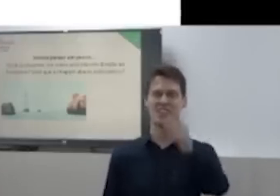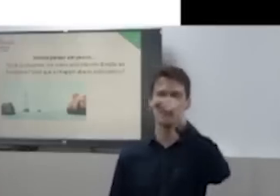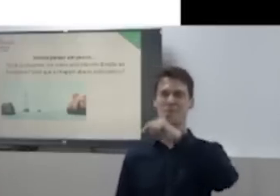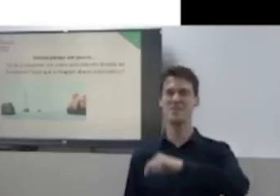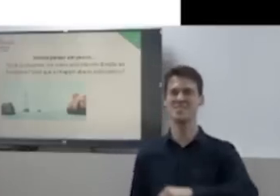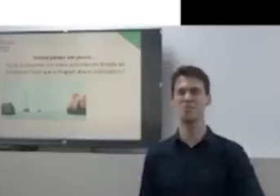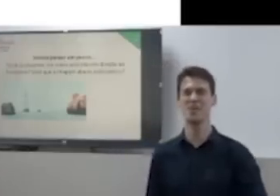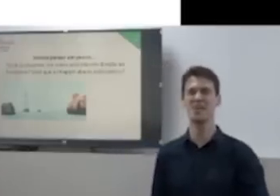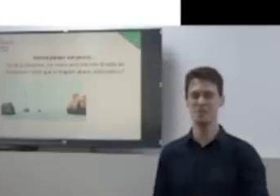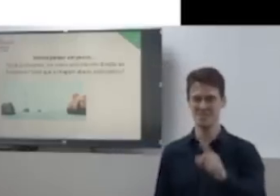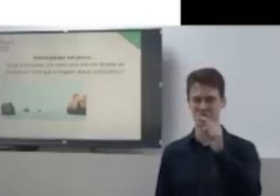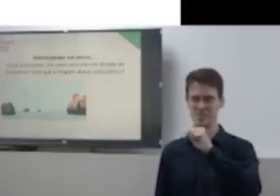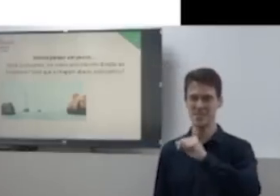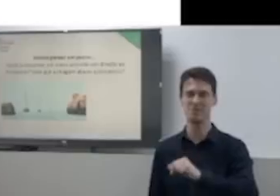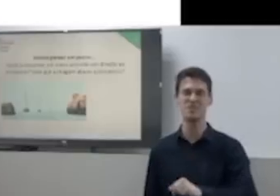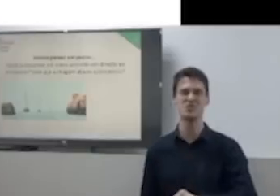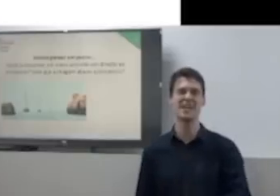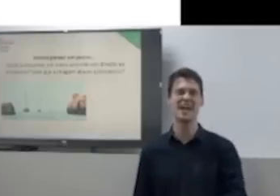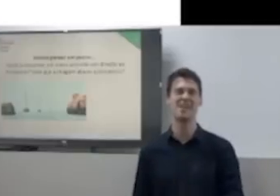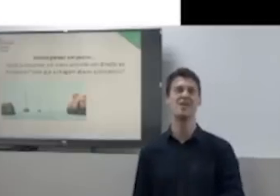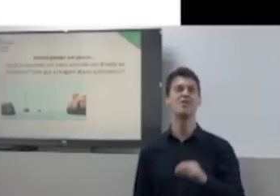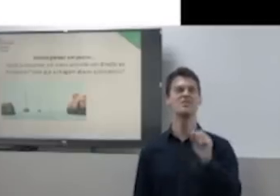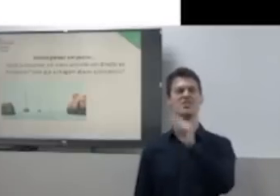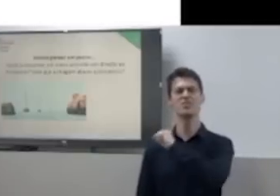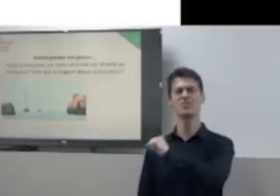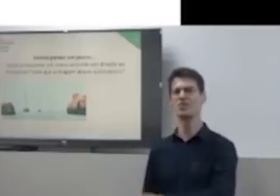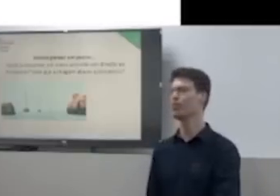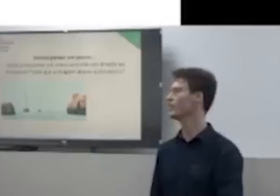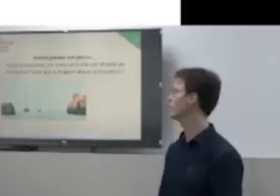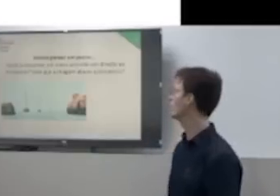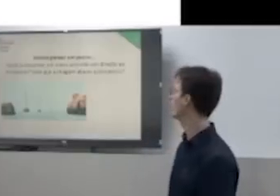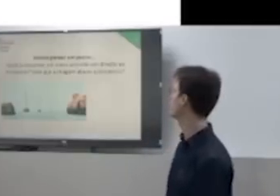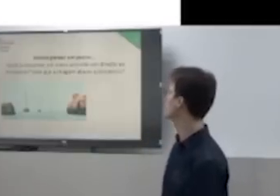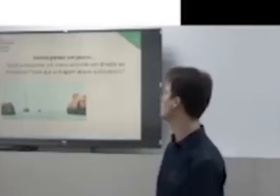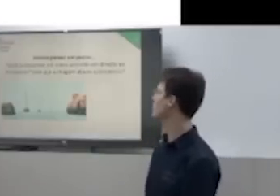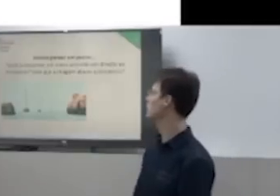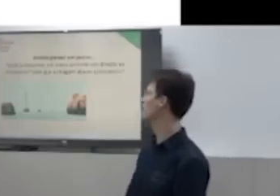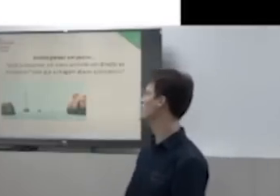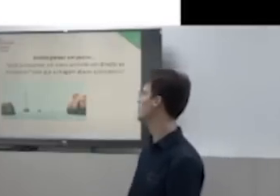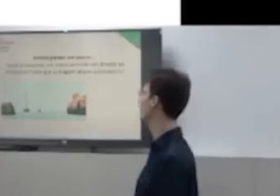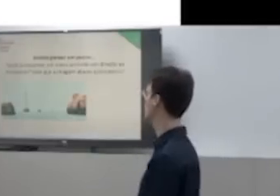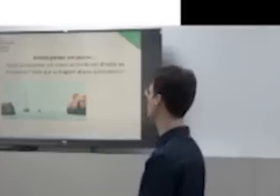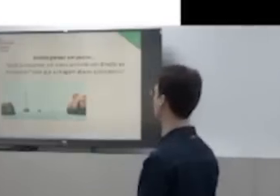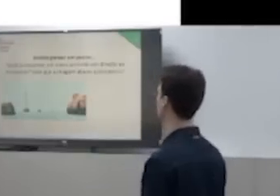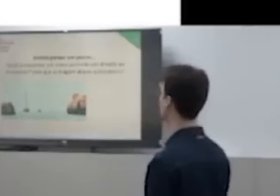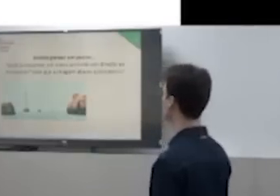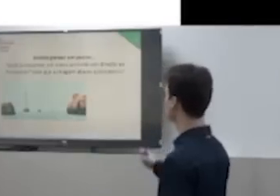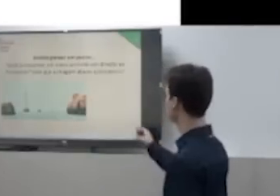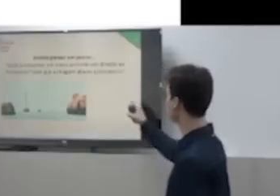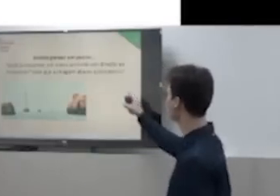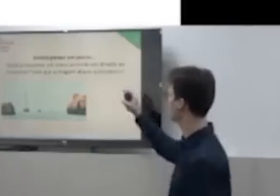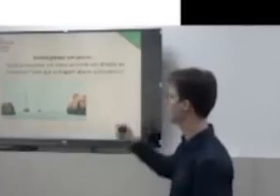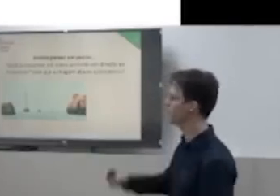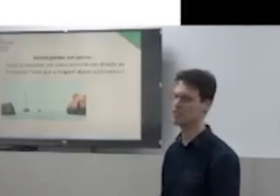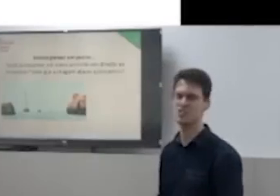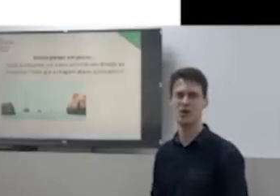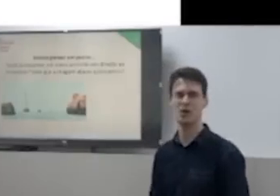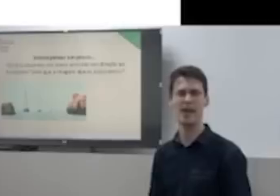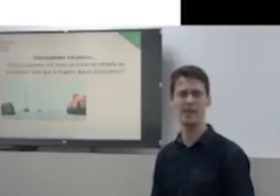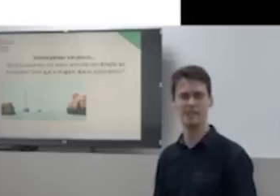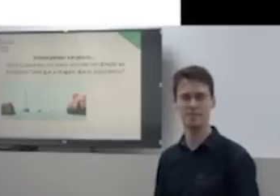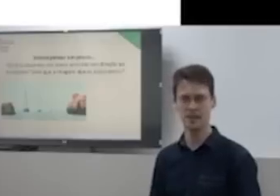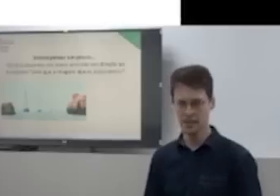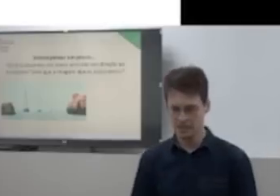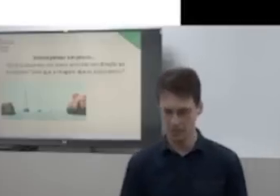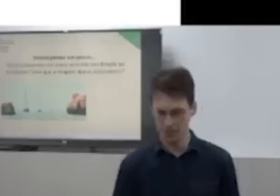é geóide? Então vamos pensar um pouquinho? Pensa comigo? Me ajuda lá. Você já observou um navio partindo em direção ao horizonte? Será que a imagem